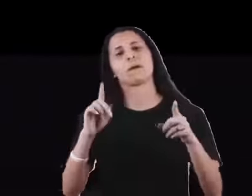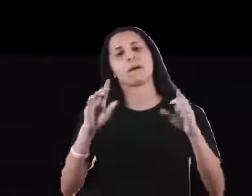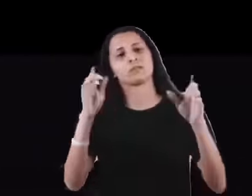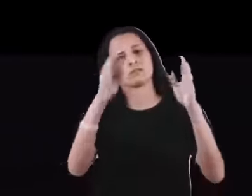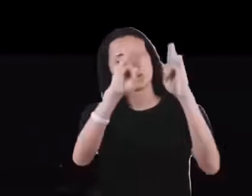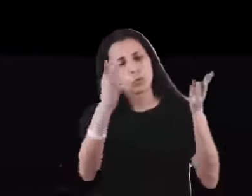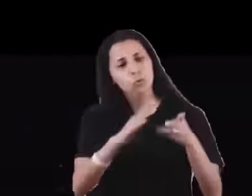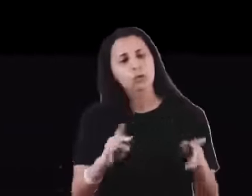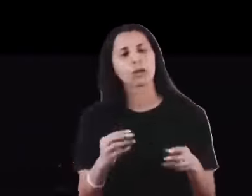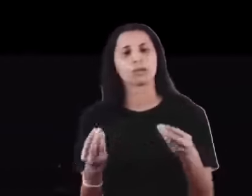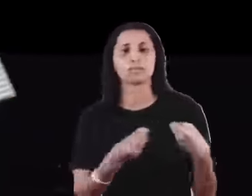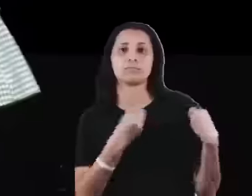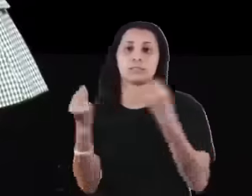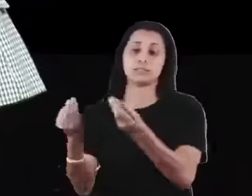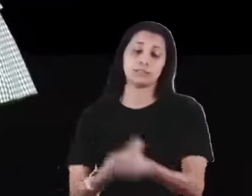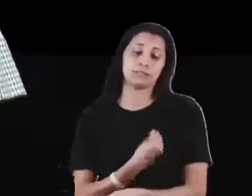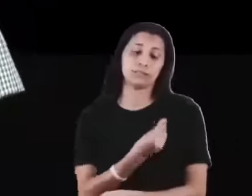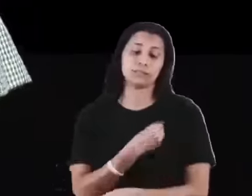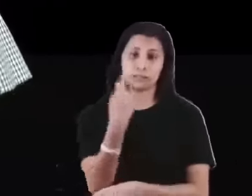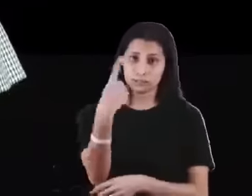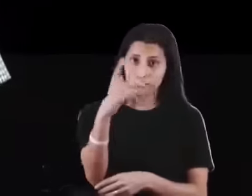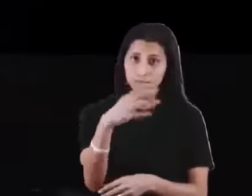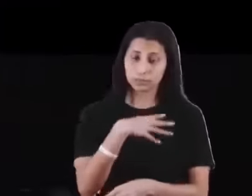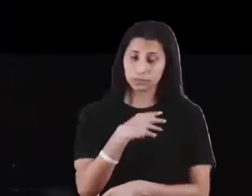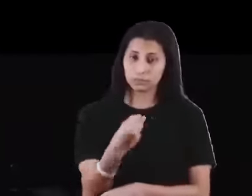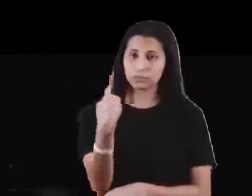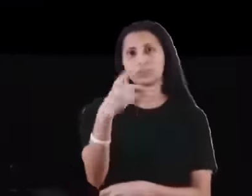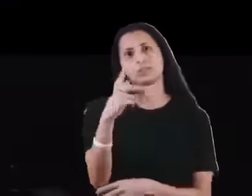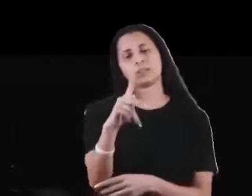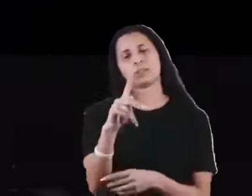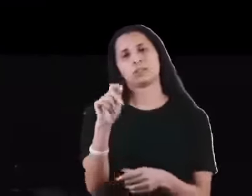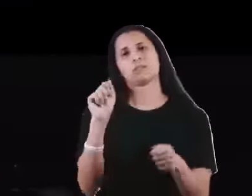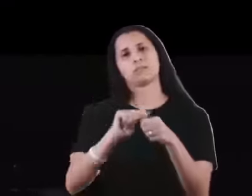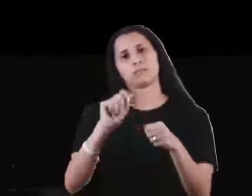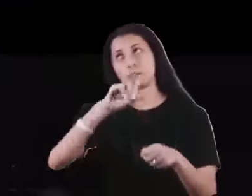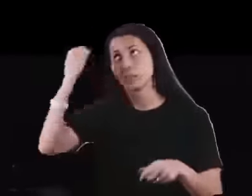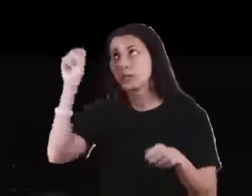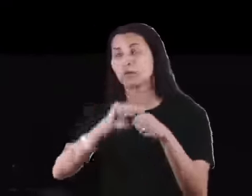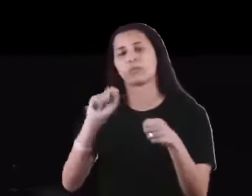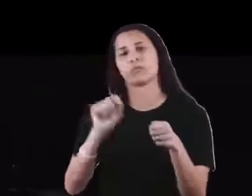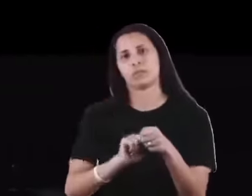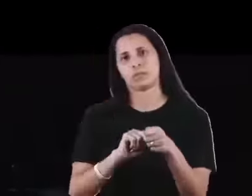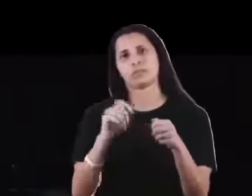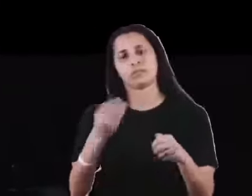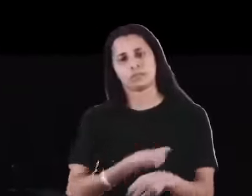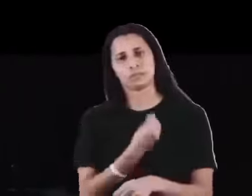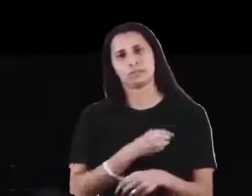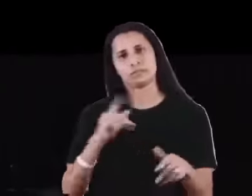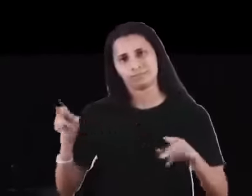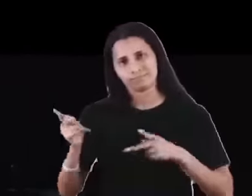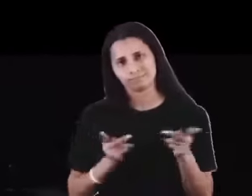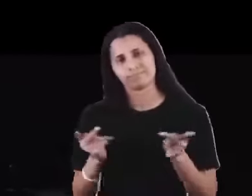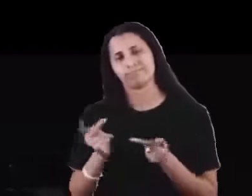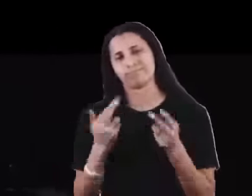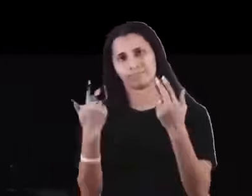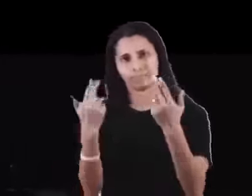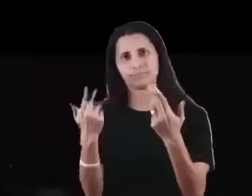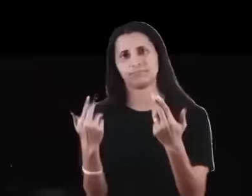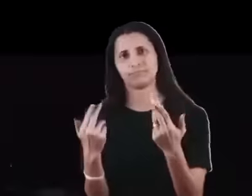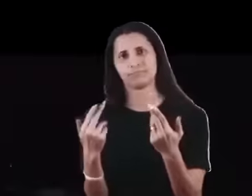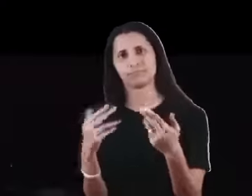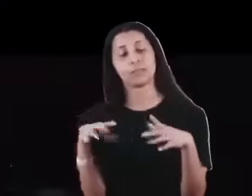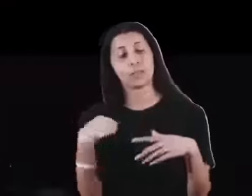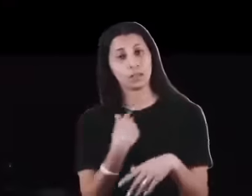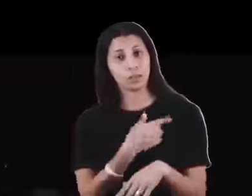vai te dar vida a você EA seu filho foi isso que Deus Fez na Vida BH Oi e